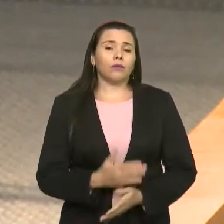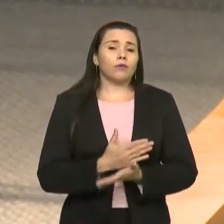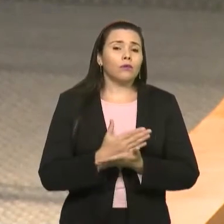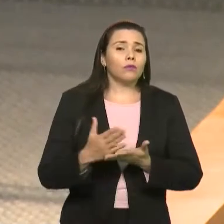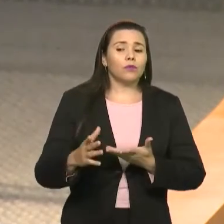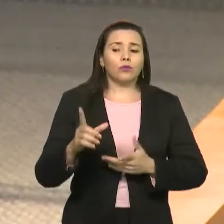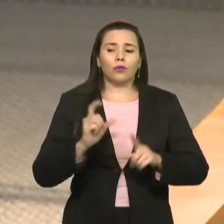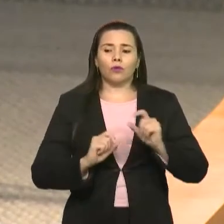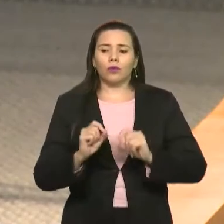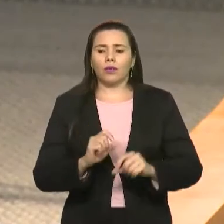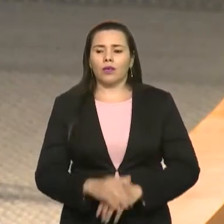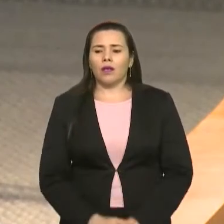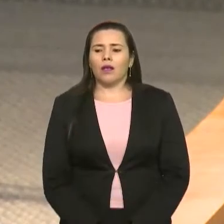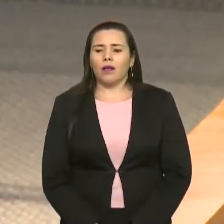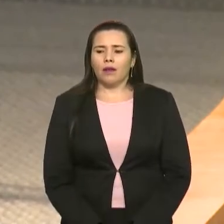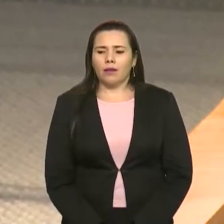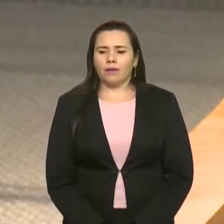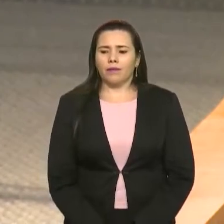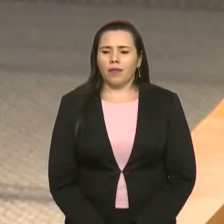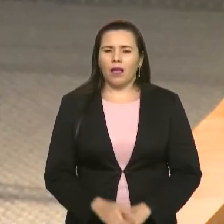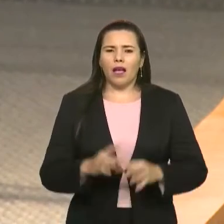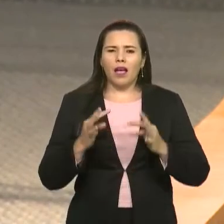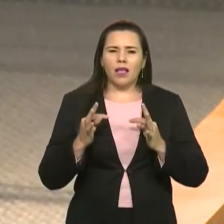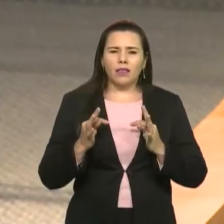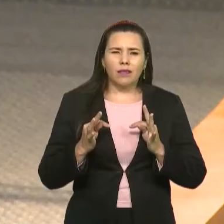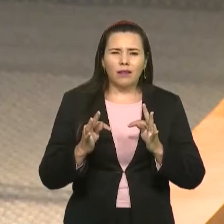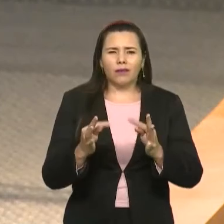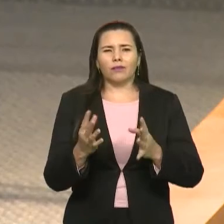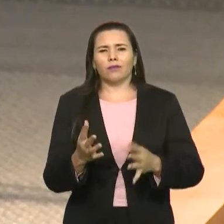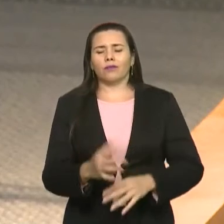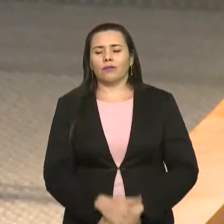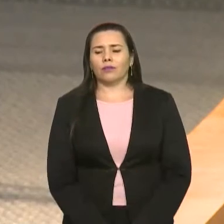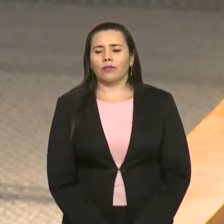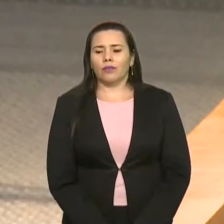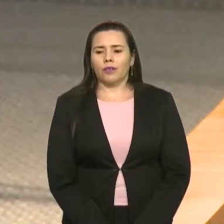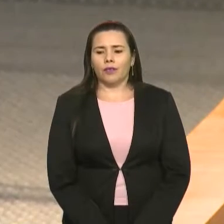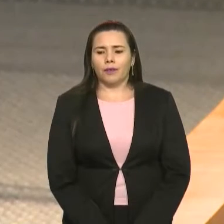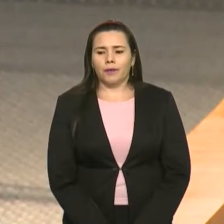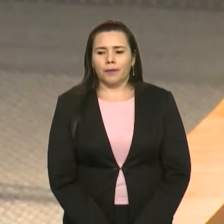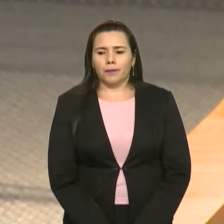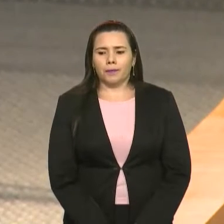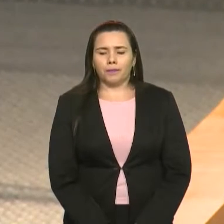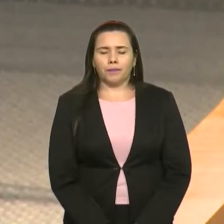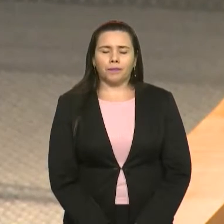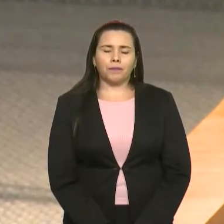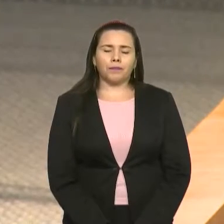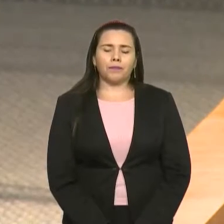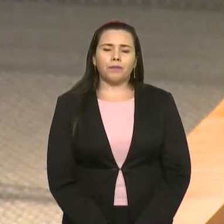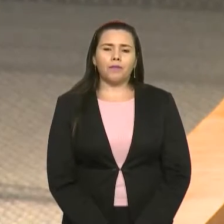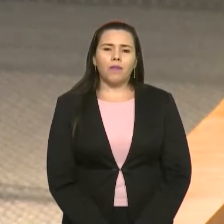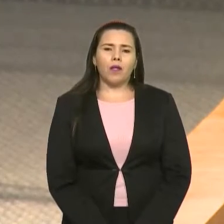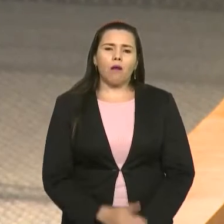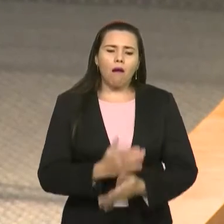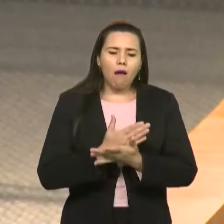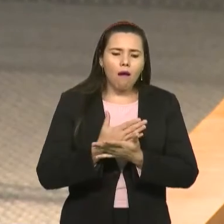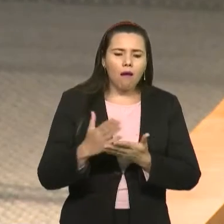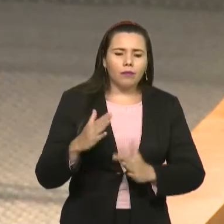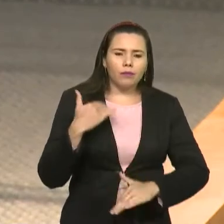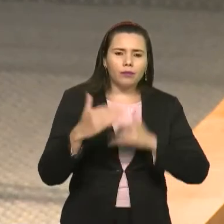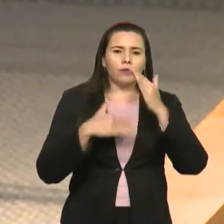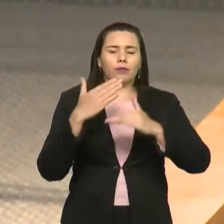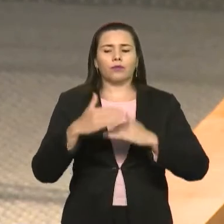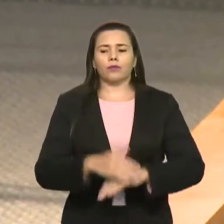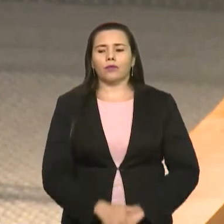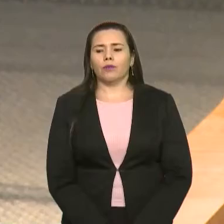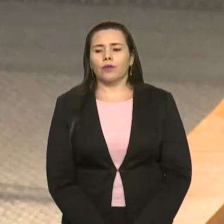e pelo avanço de outras tecnologias, eu ainda pedia para poder sair no Estado Maior. E ali do Estado Maior fazia uma